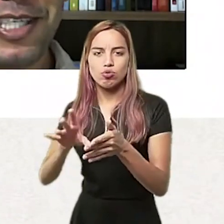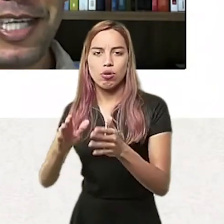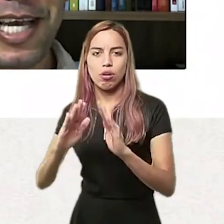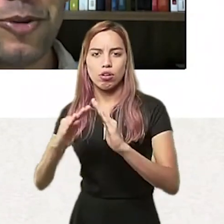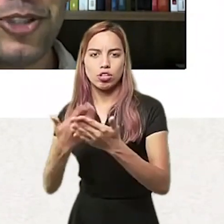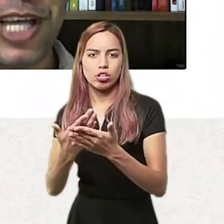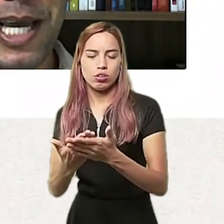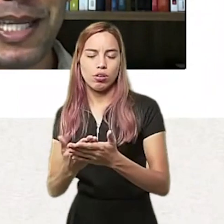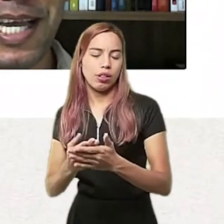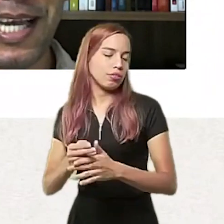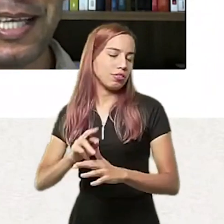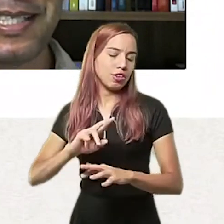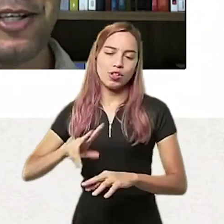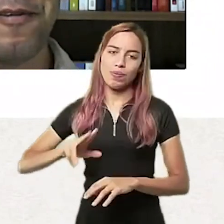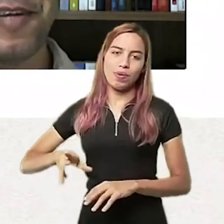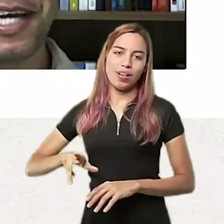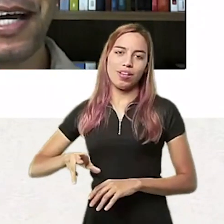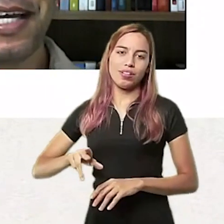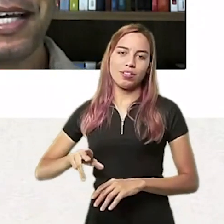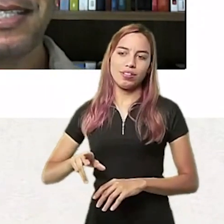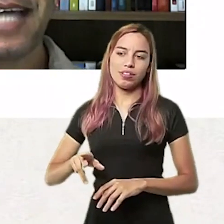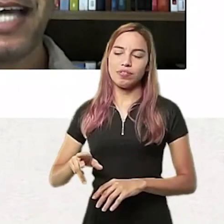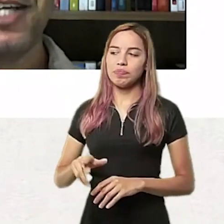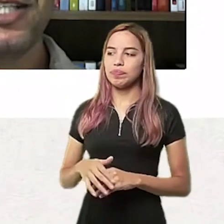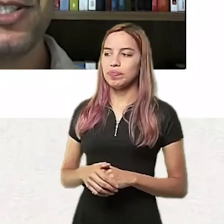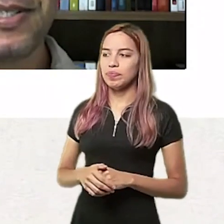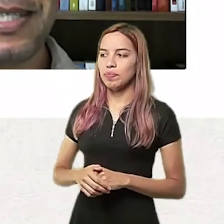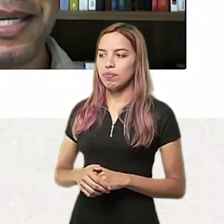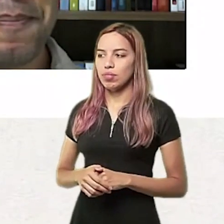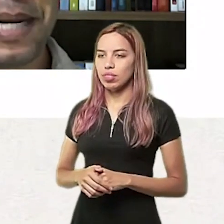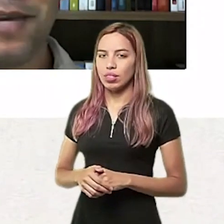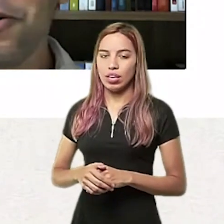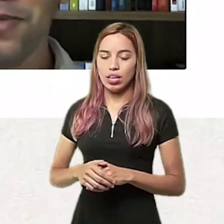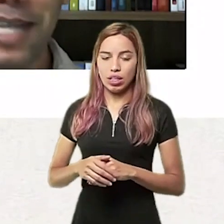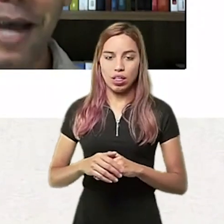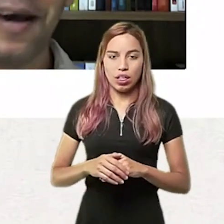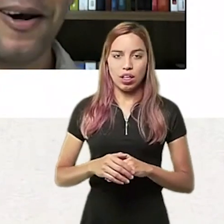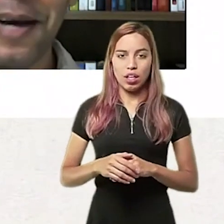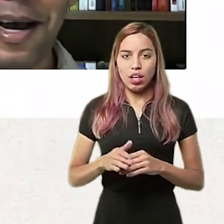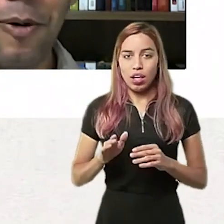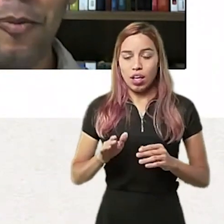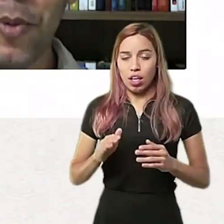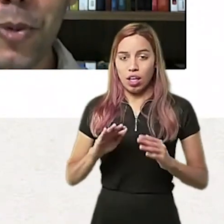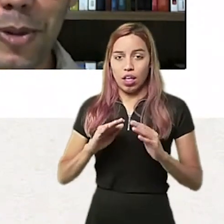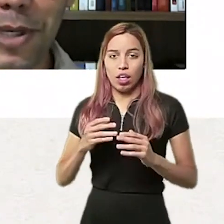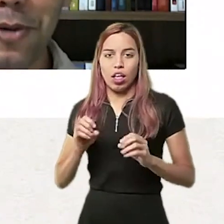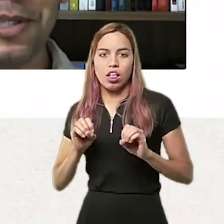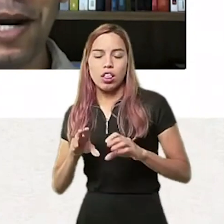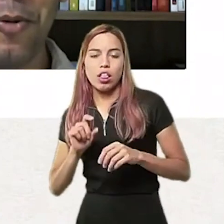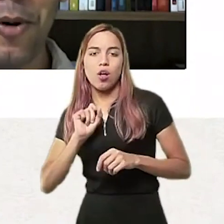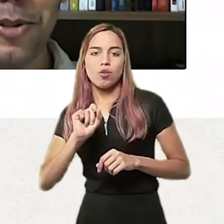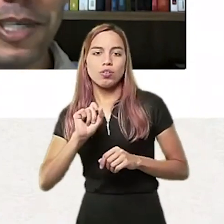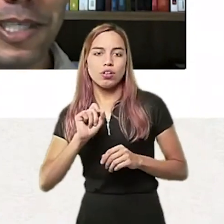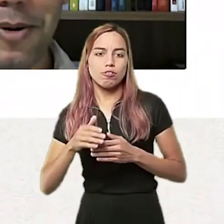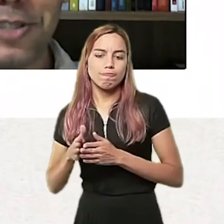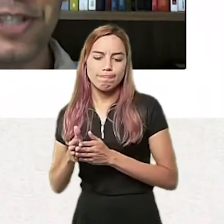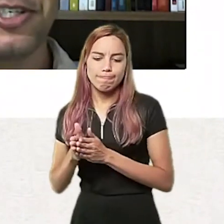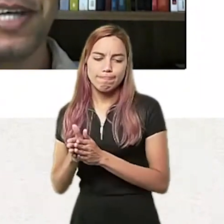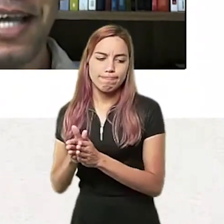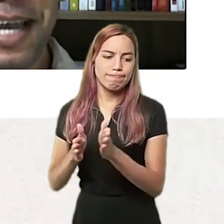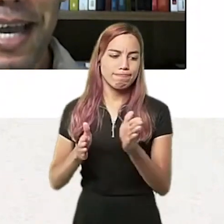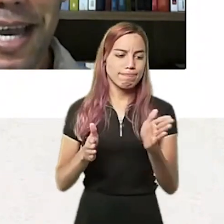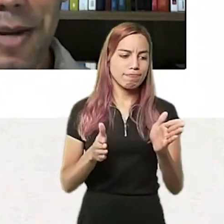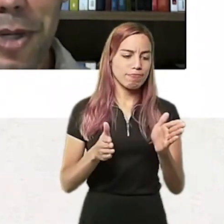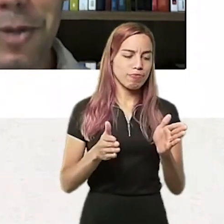do latim, educere, né? Que significa sair de si para encontrar o mundo, encontrar o outro. Então